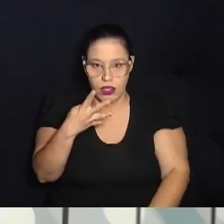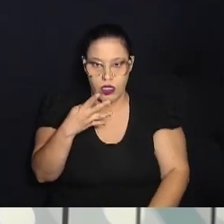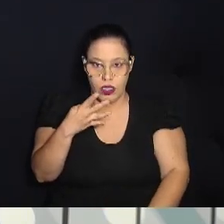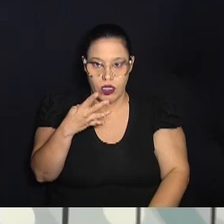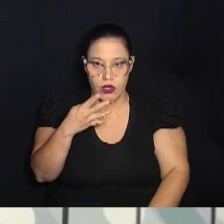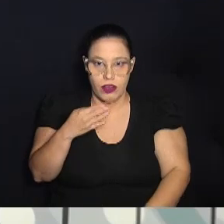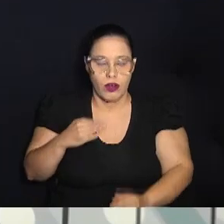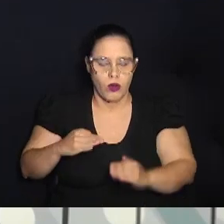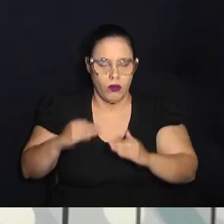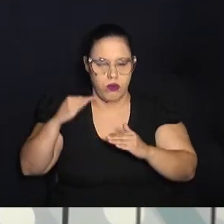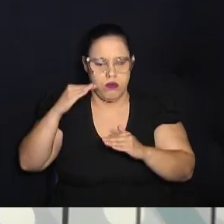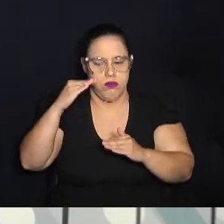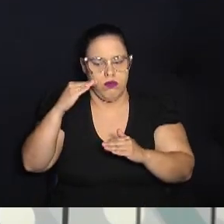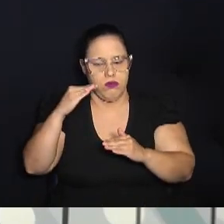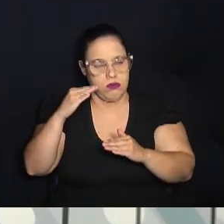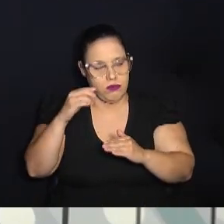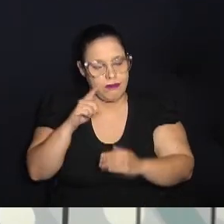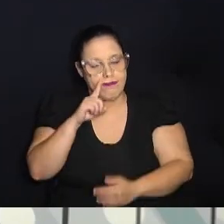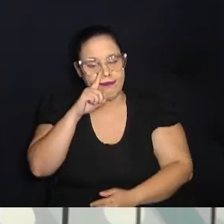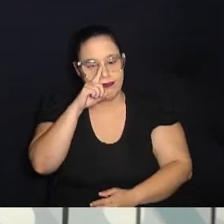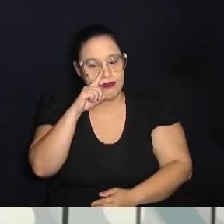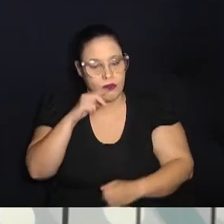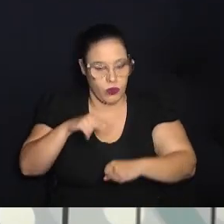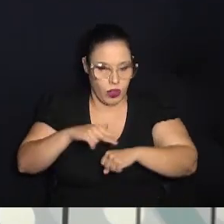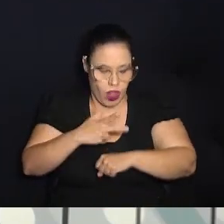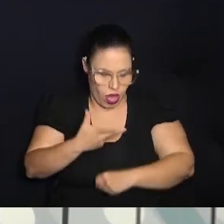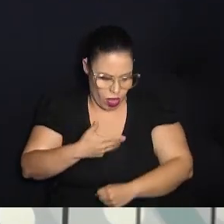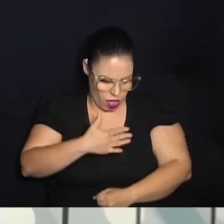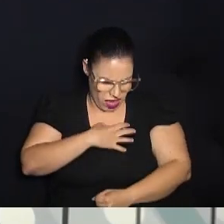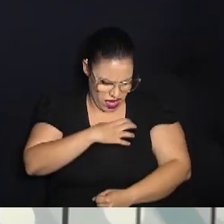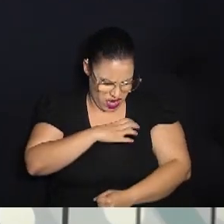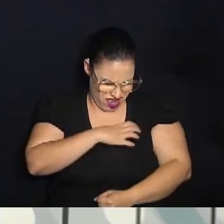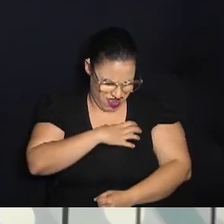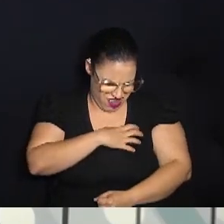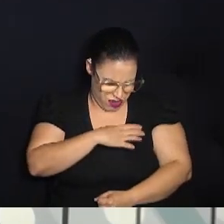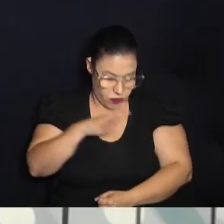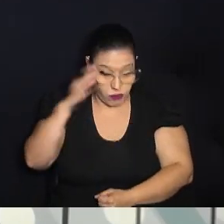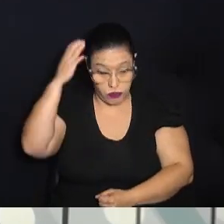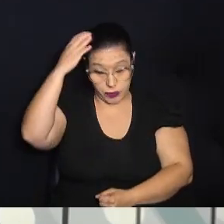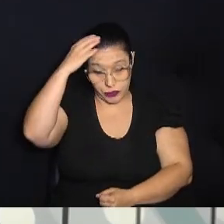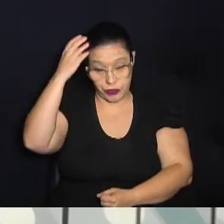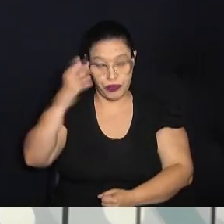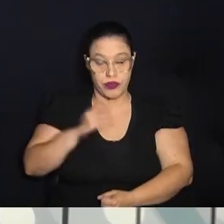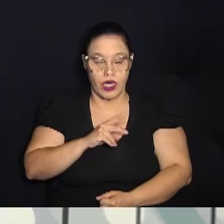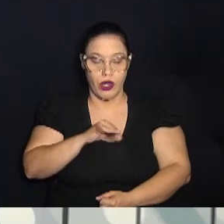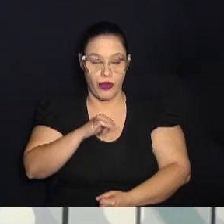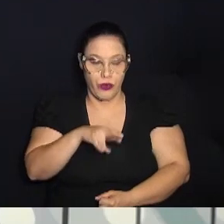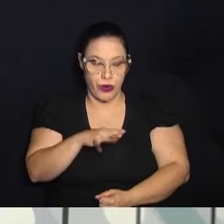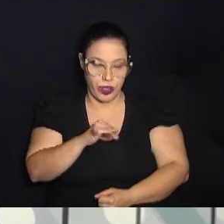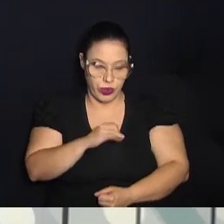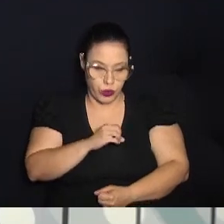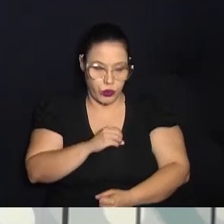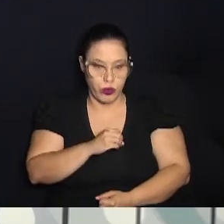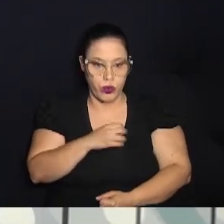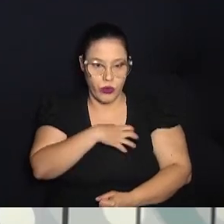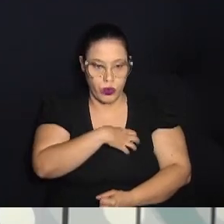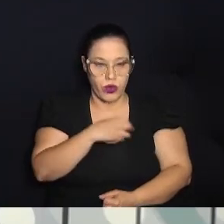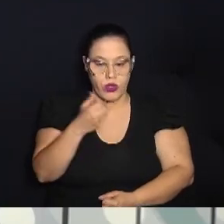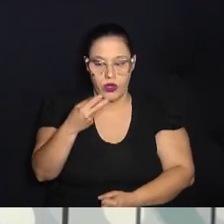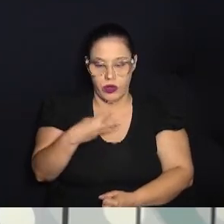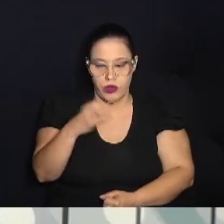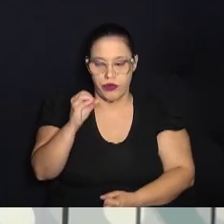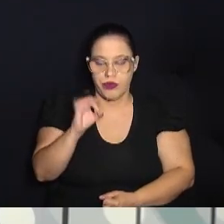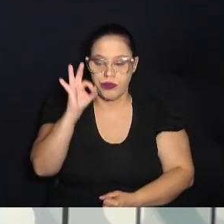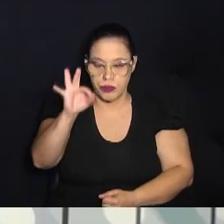graus podem aumentar os riscos de acidente vascular cerebral e infarto em 30%.